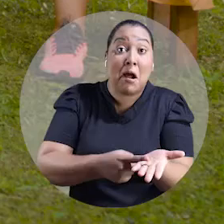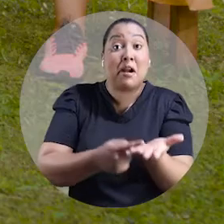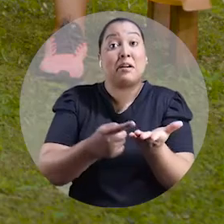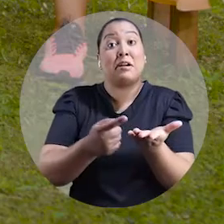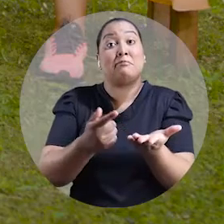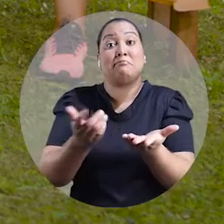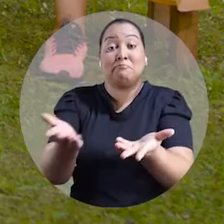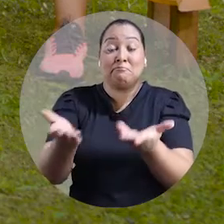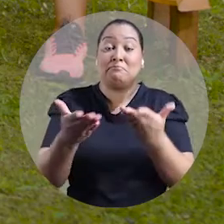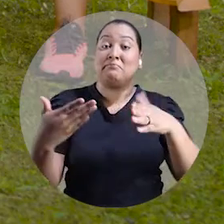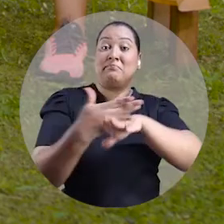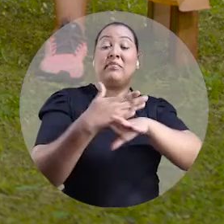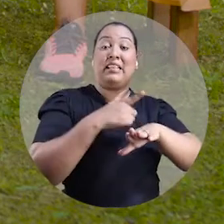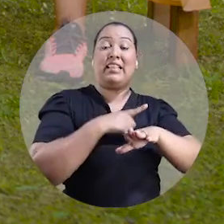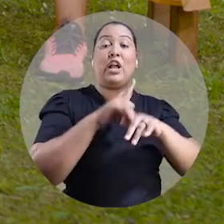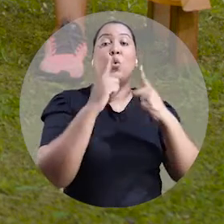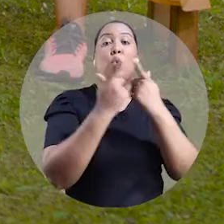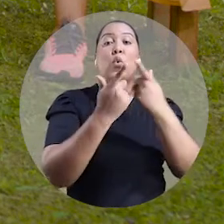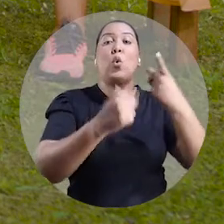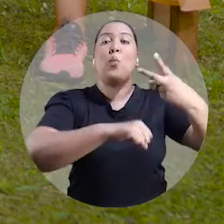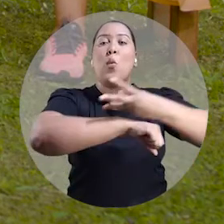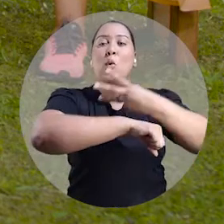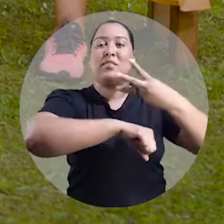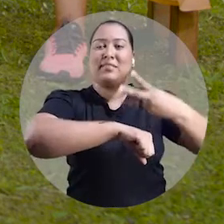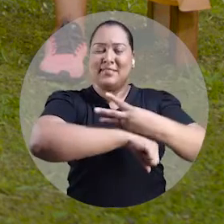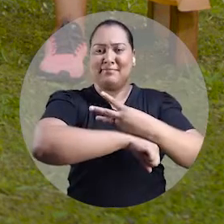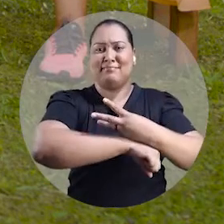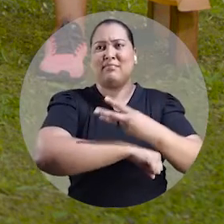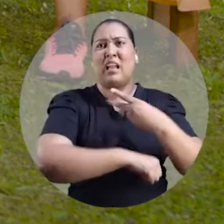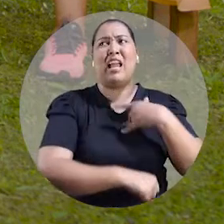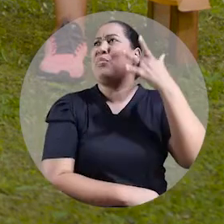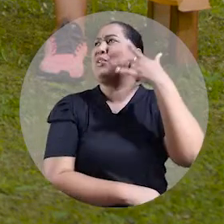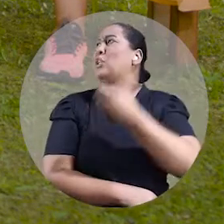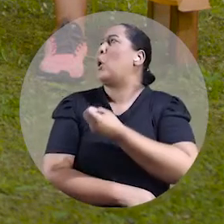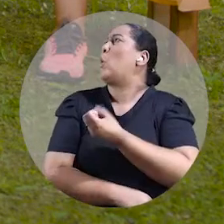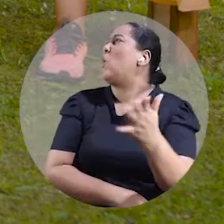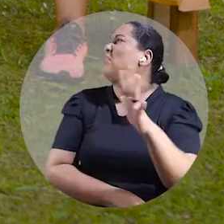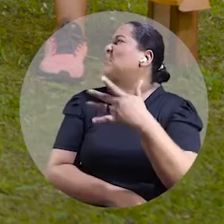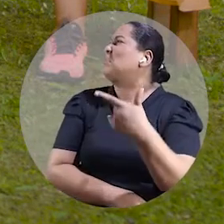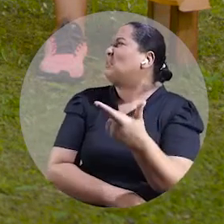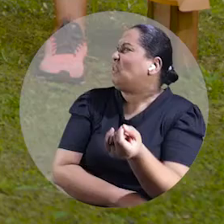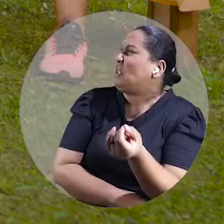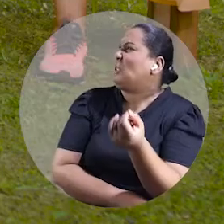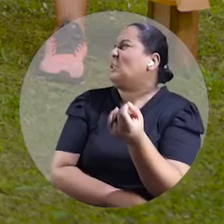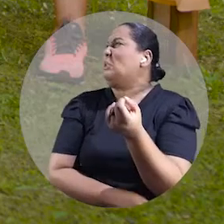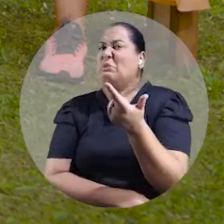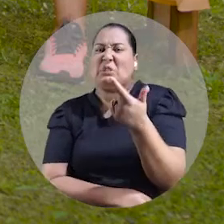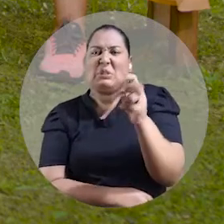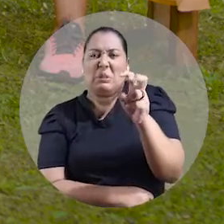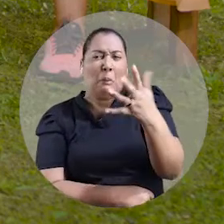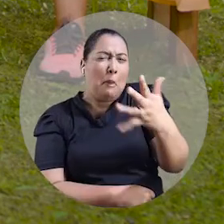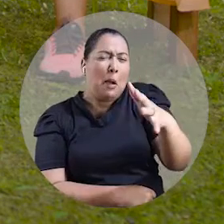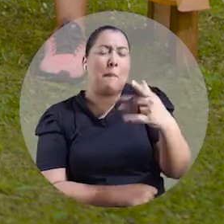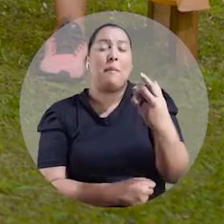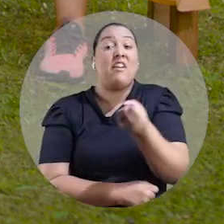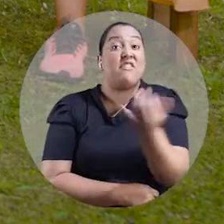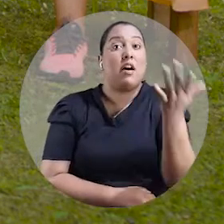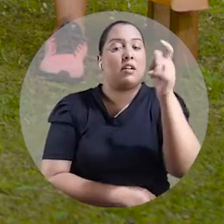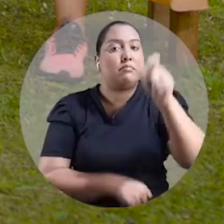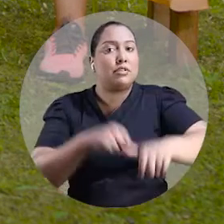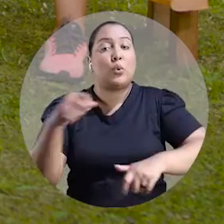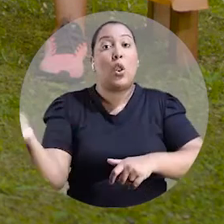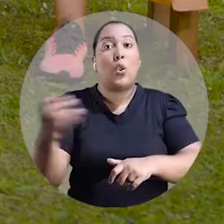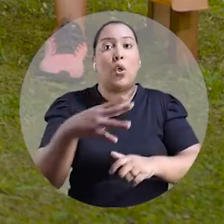a participar também. Nós temos um grupo no WhatsApp e, como eu falei, eu nem sei direito se são 20, 25, porque tem várias